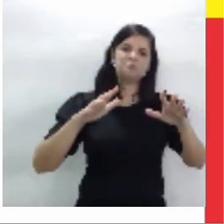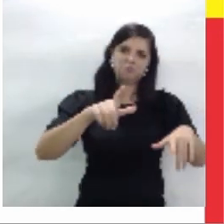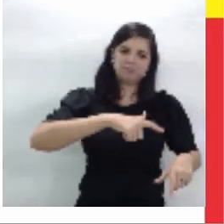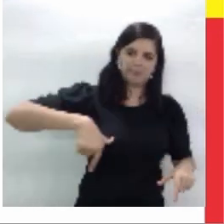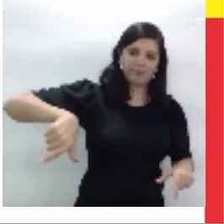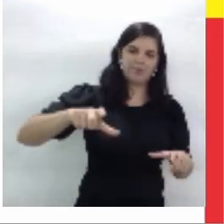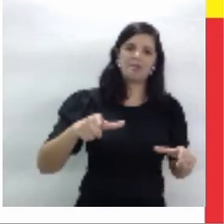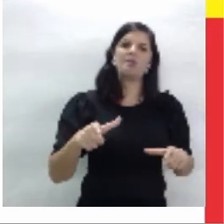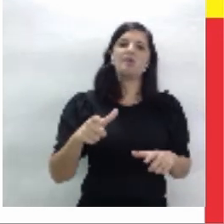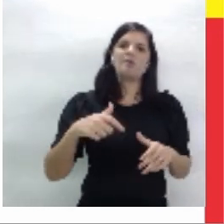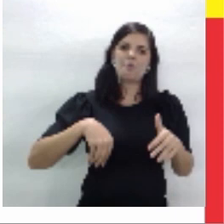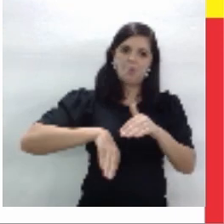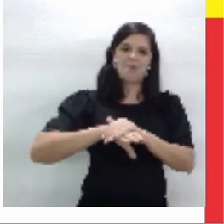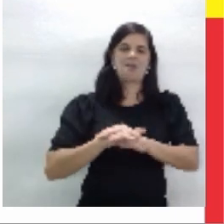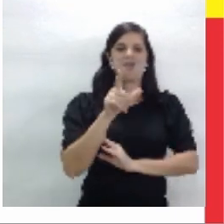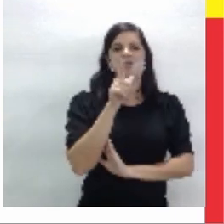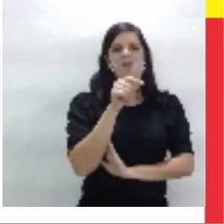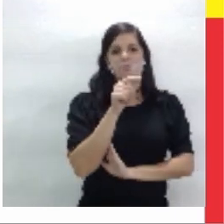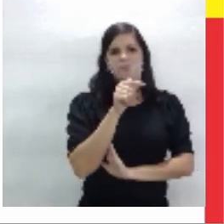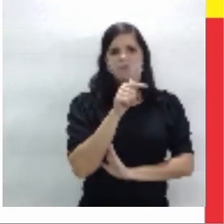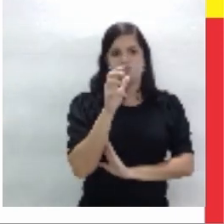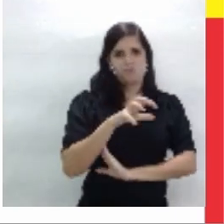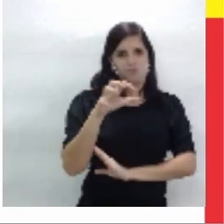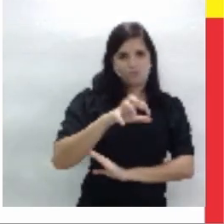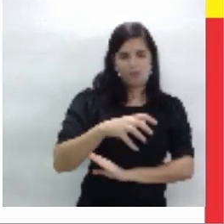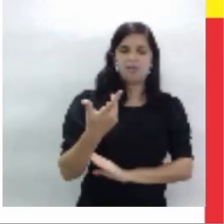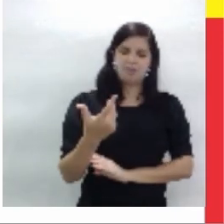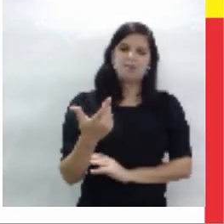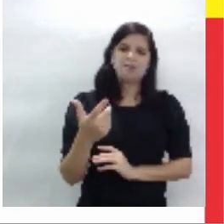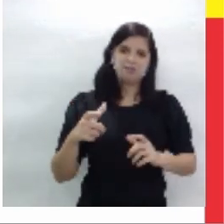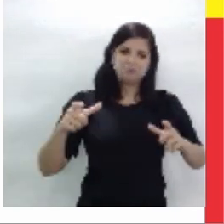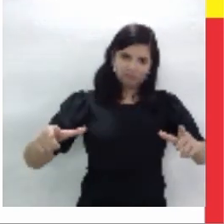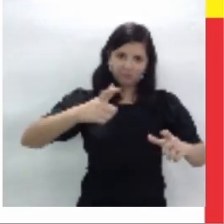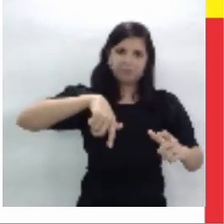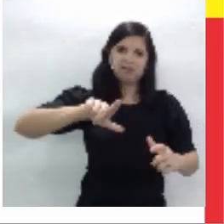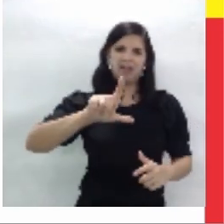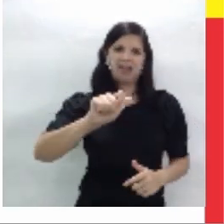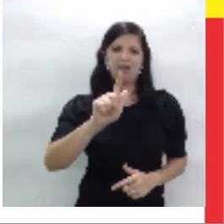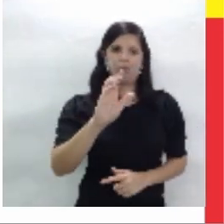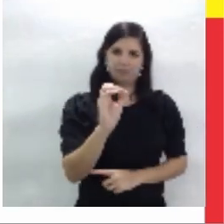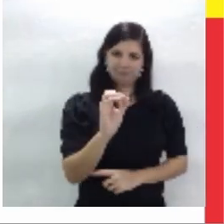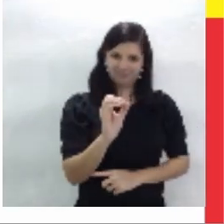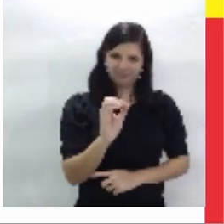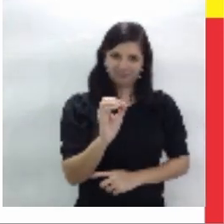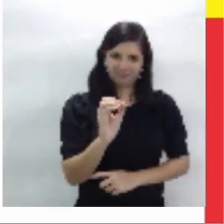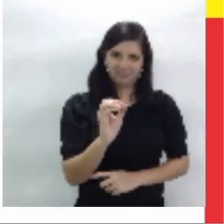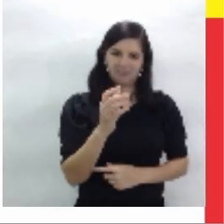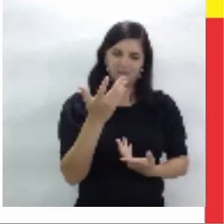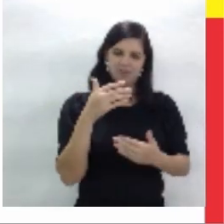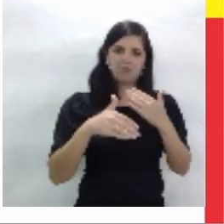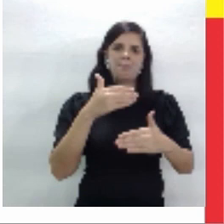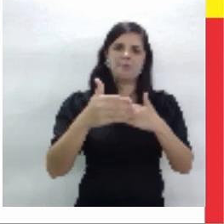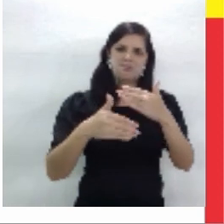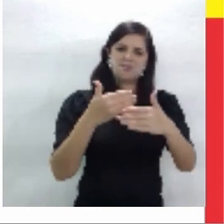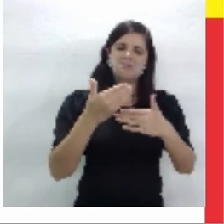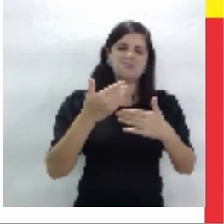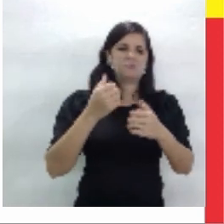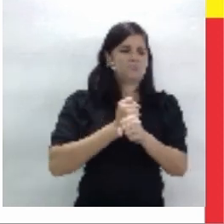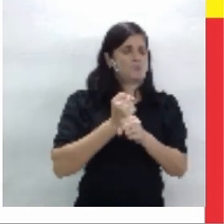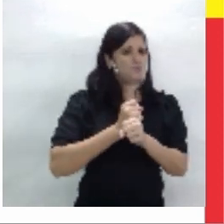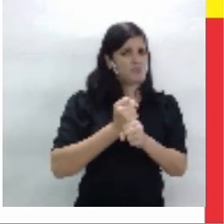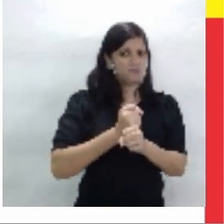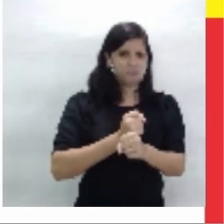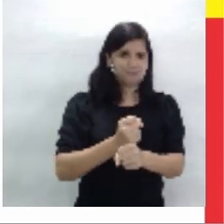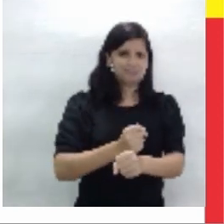conseguiu aparar a água da chuva e se transformou nesse lago. ok, gente? E isso num processo de milhões de anos,